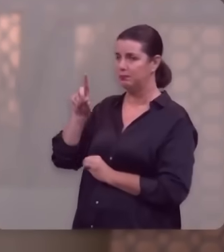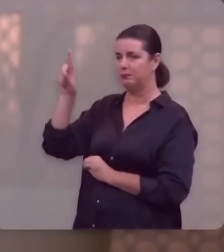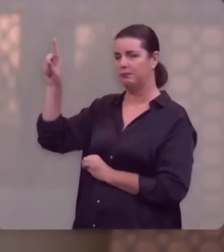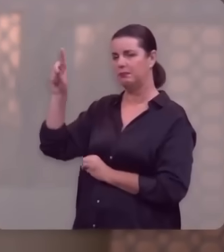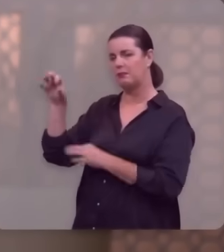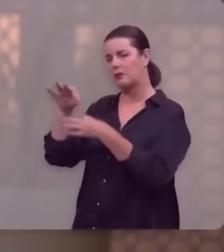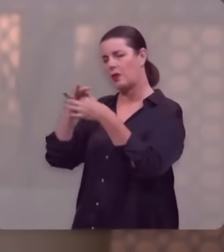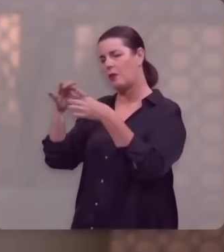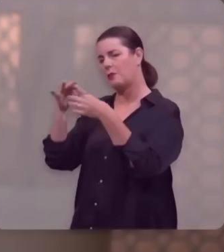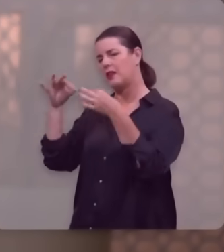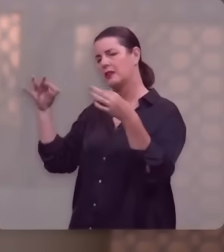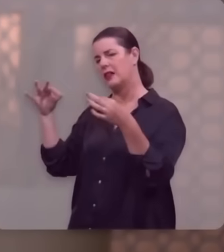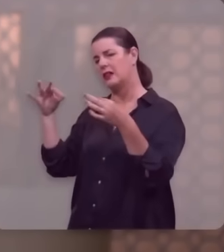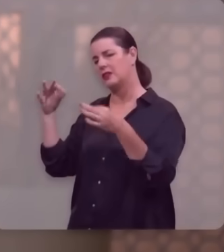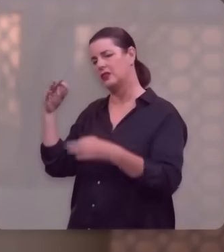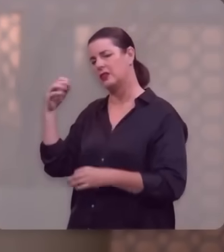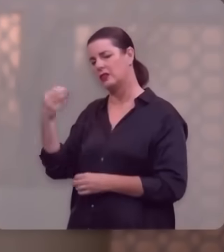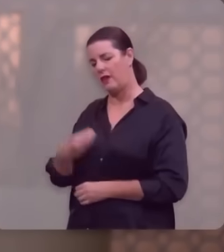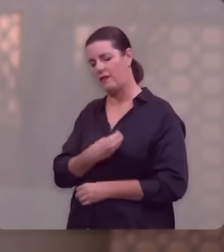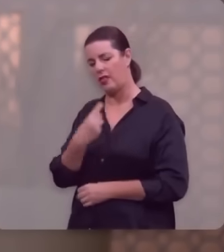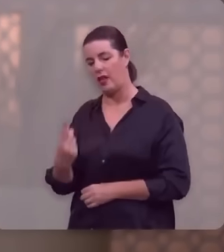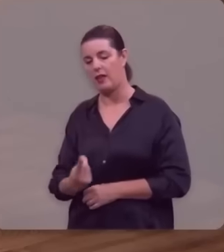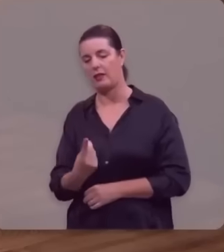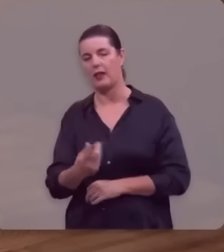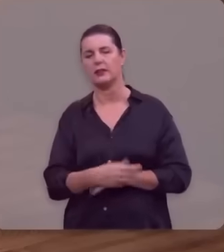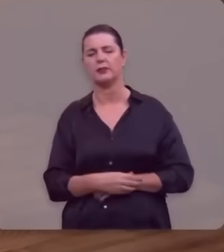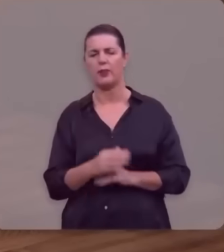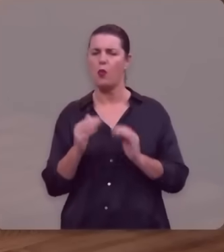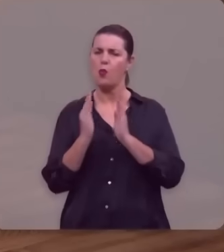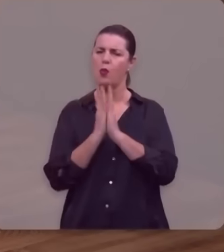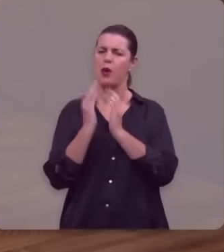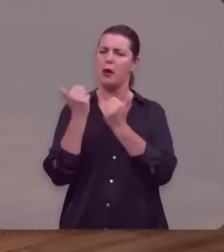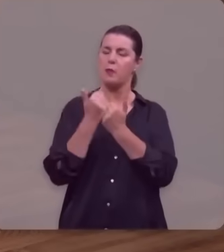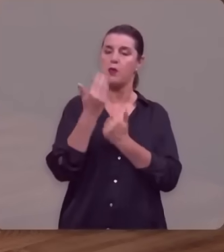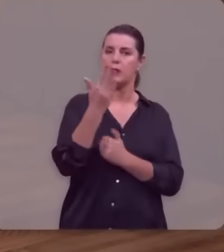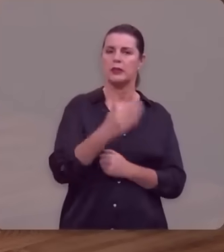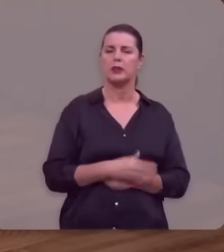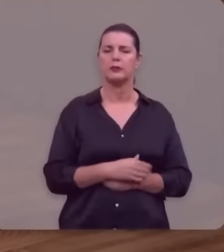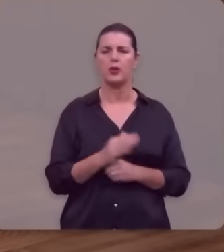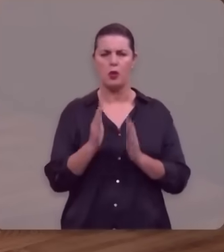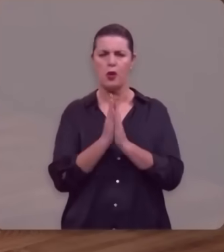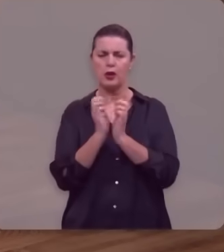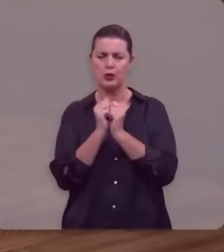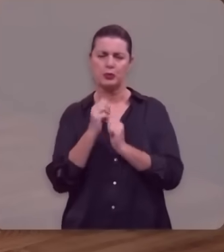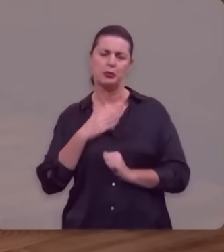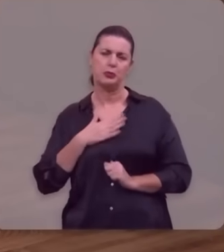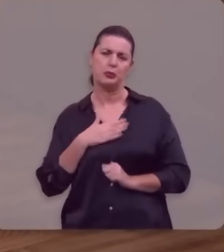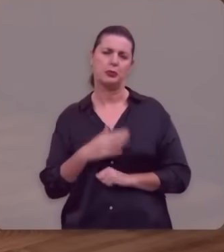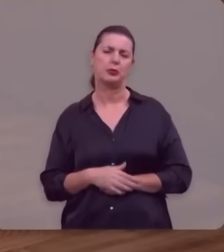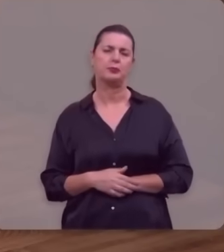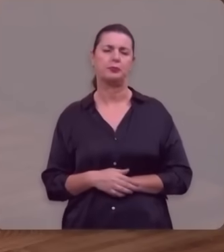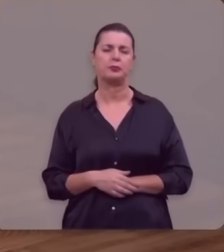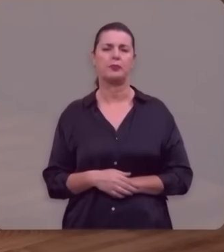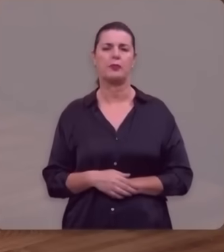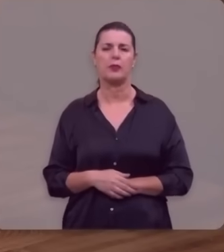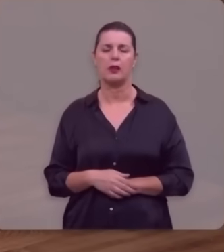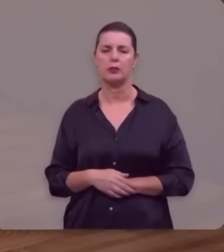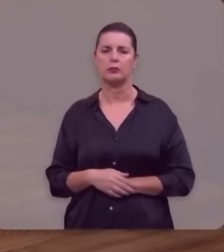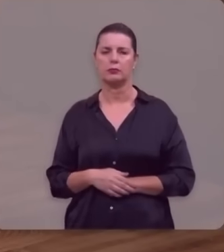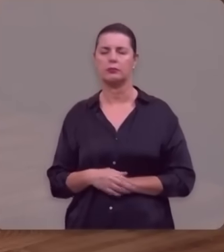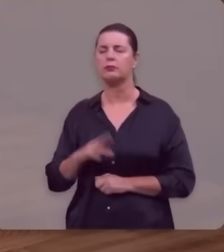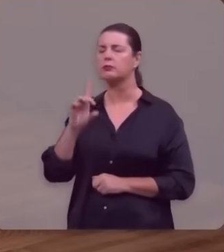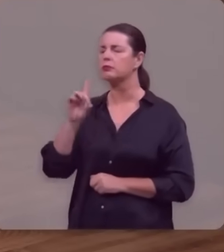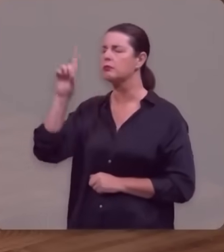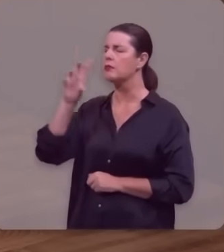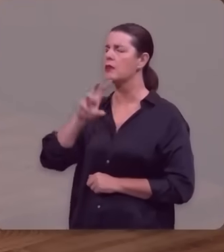o presente da vida eterna eu vou orar com você Ore comigo Onde você está